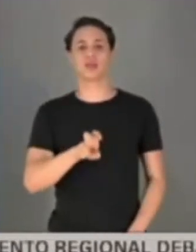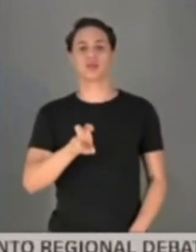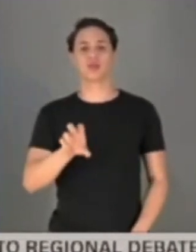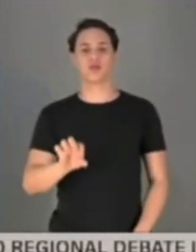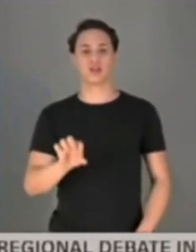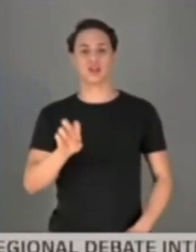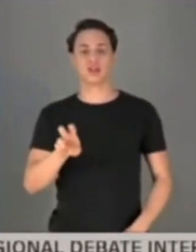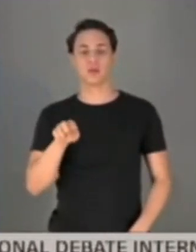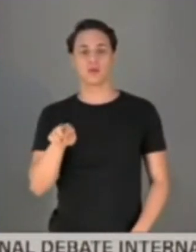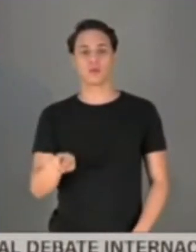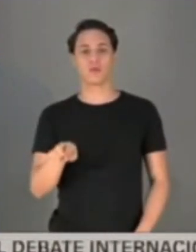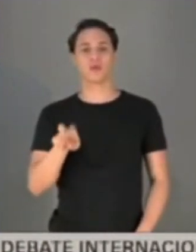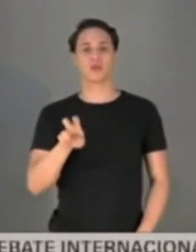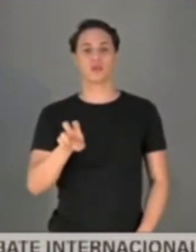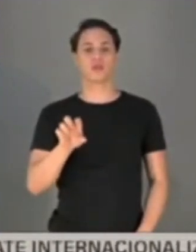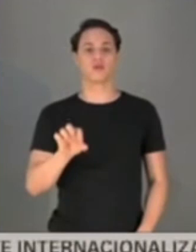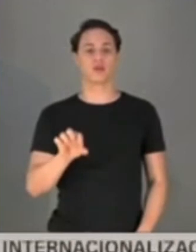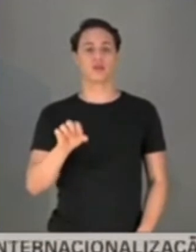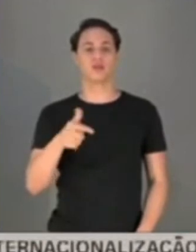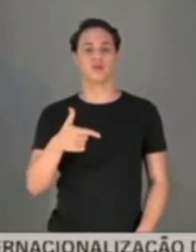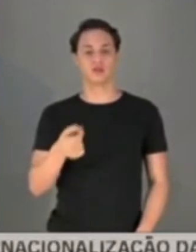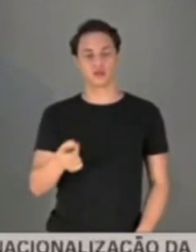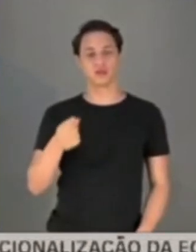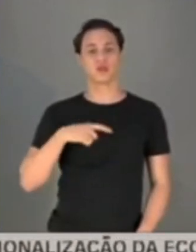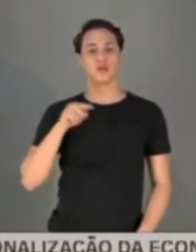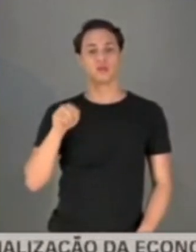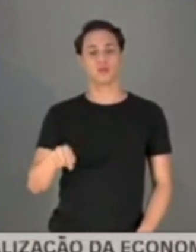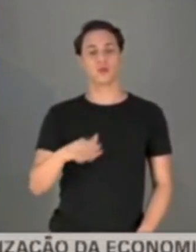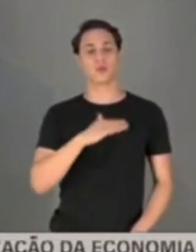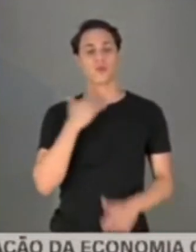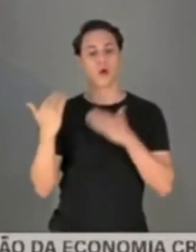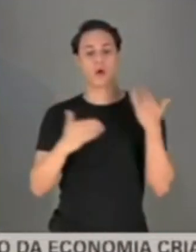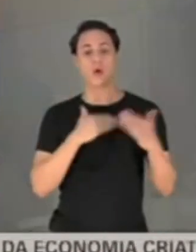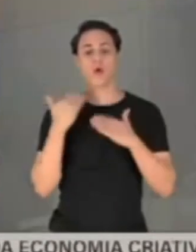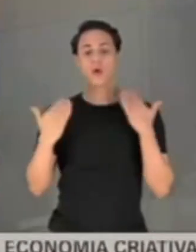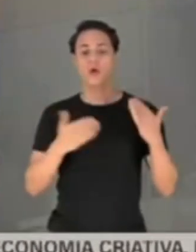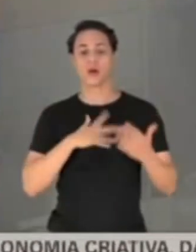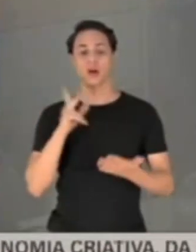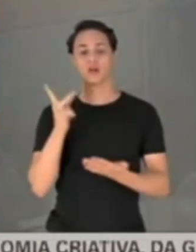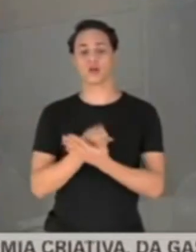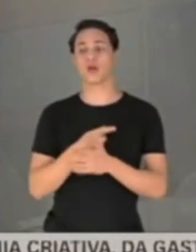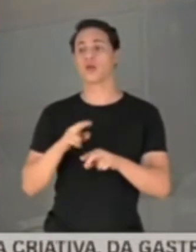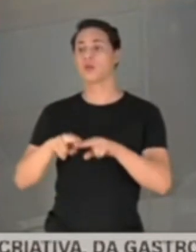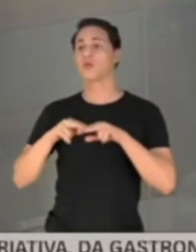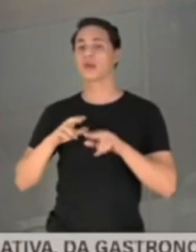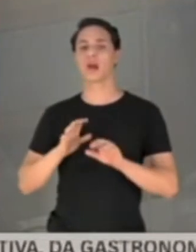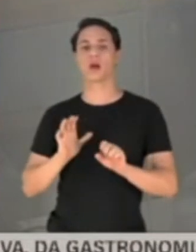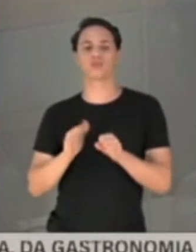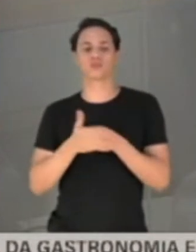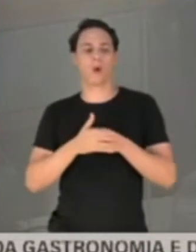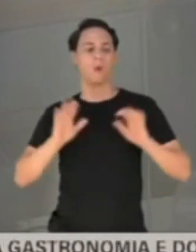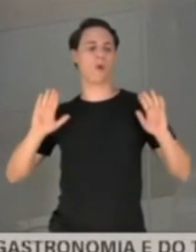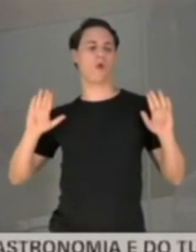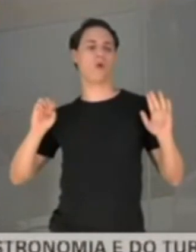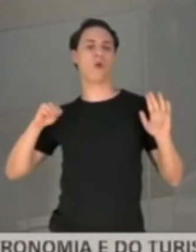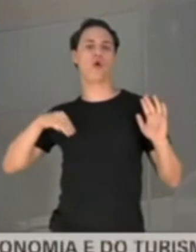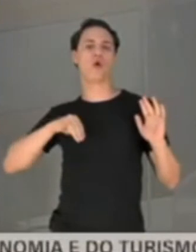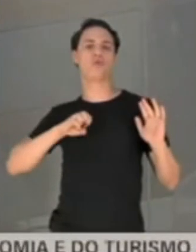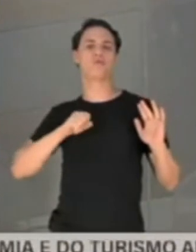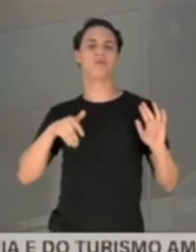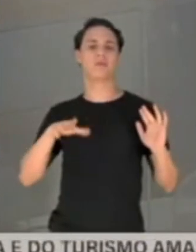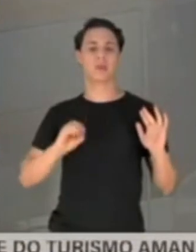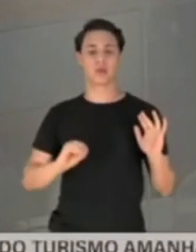595.520 mortes que foram, na verdade, provocadas pela omissão desse governo, pela adoção